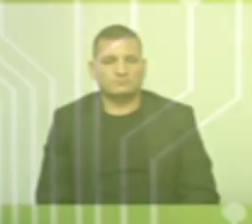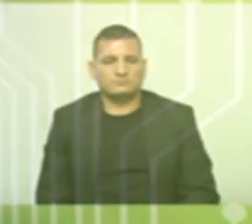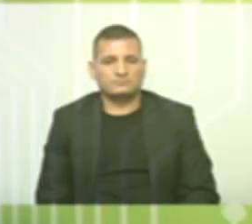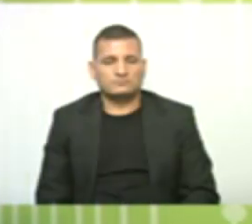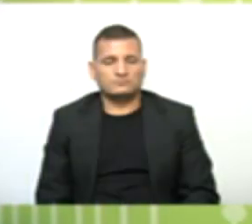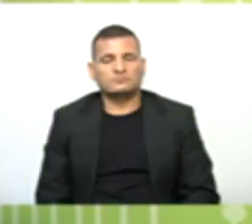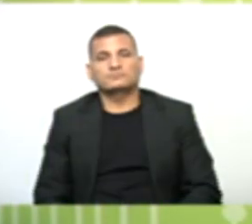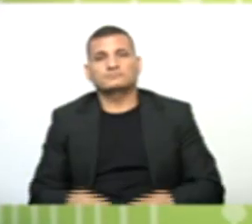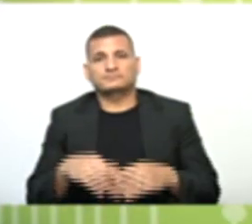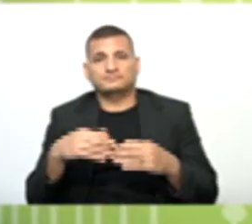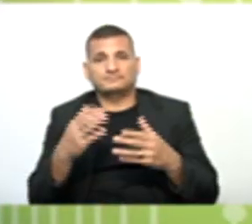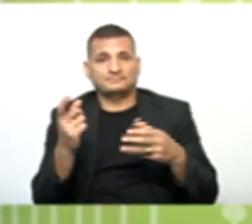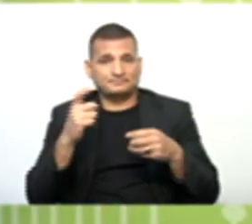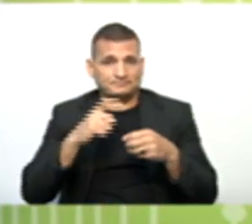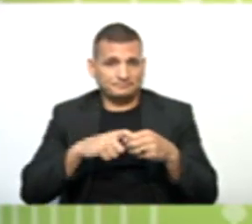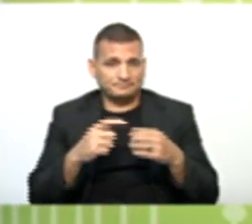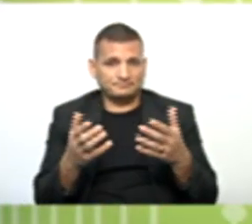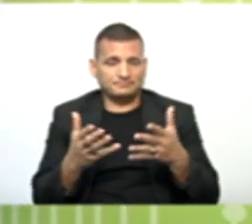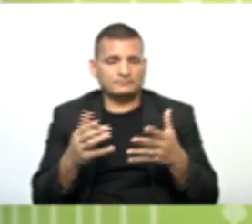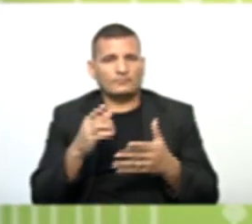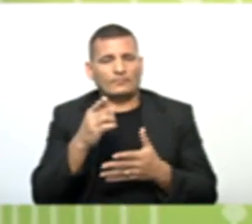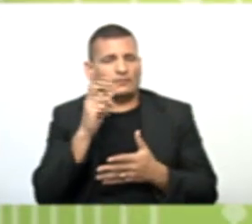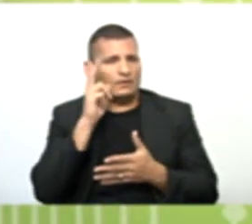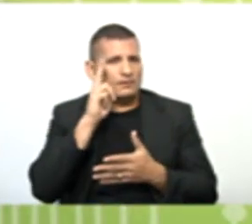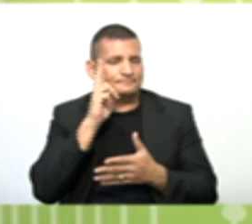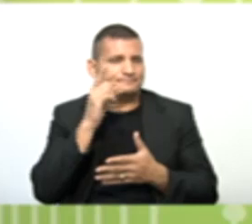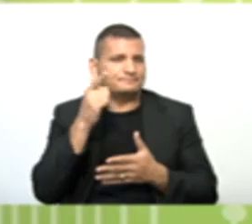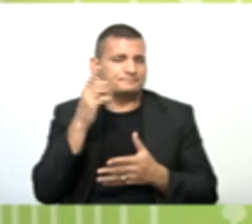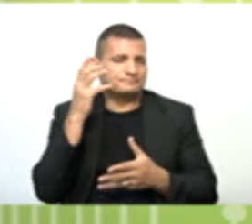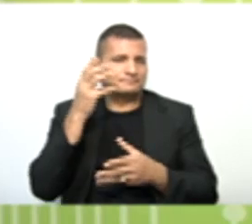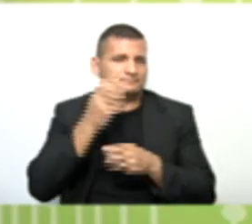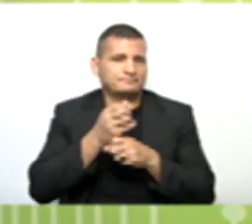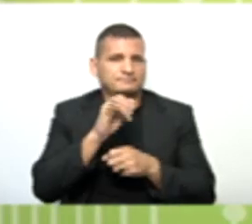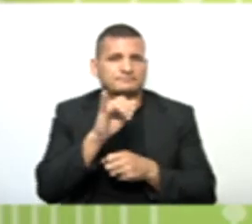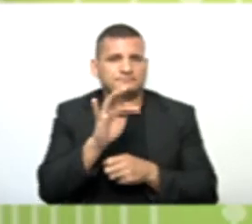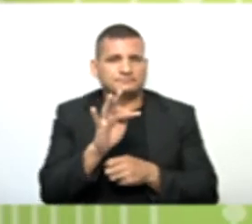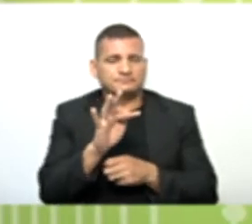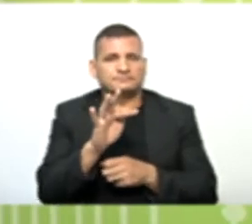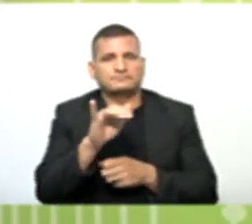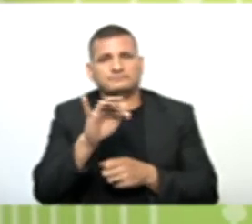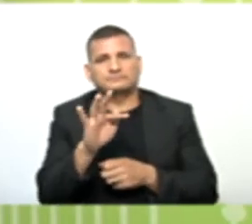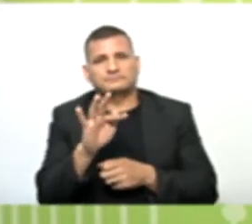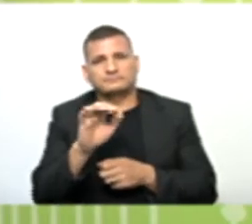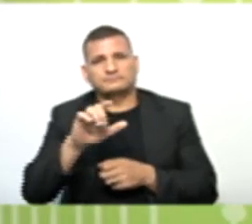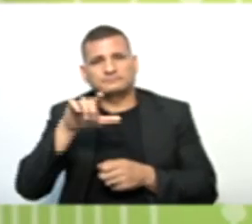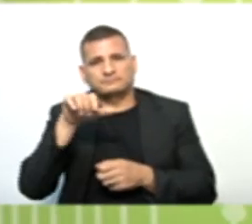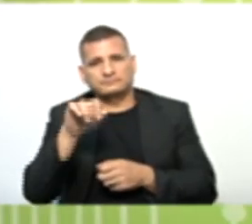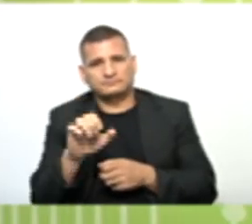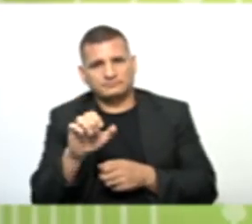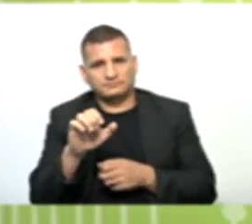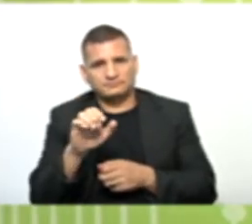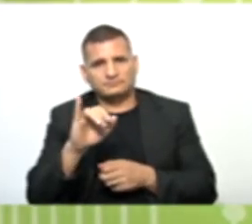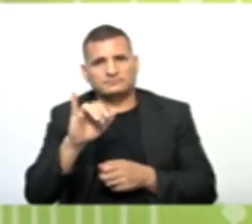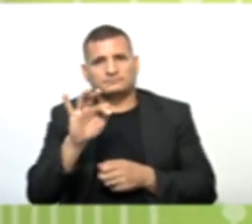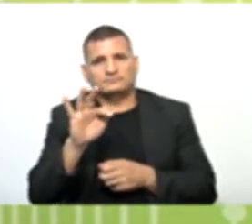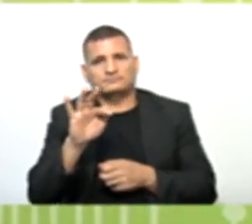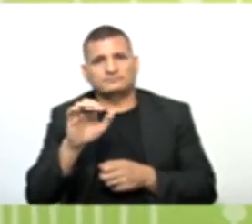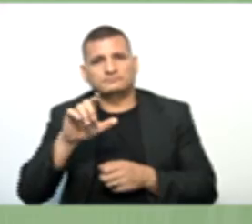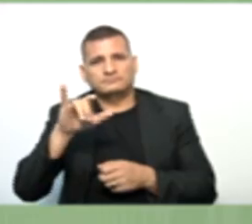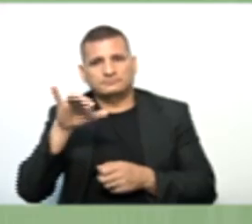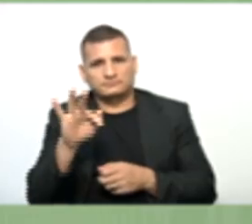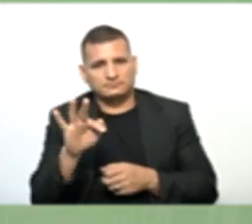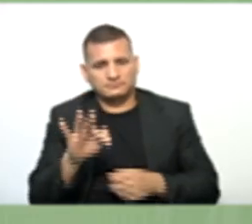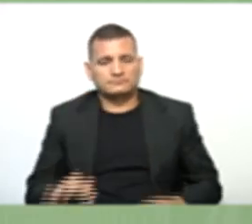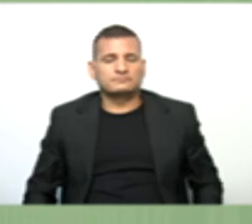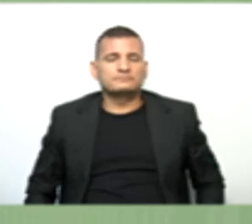Bom, de volta, vamos recapitular então os comandos if, if-else e if-elif. Aqui no